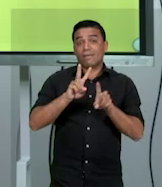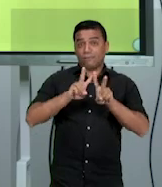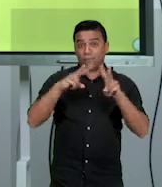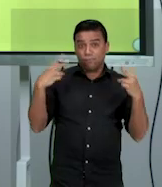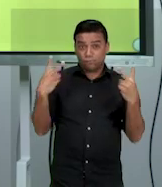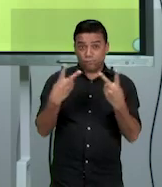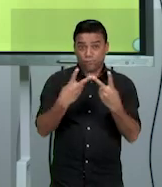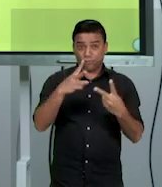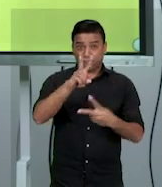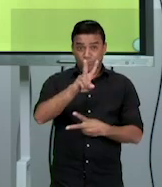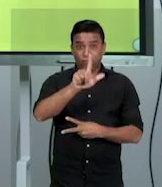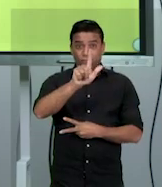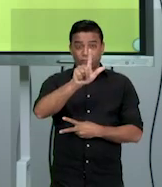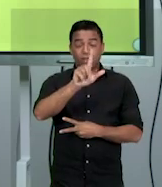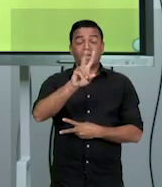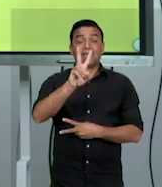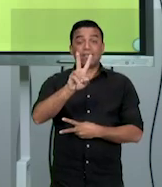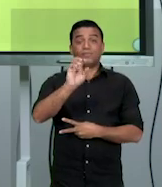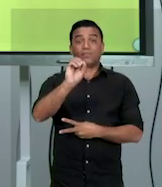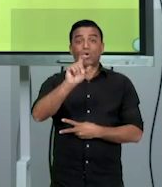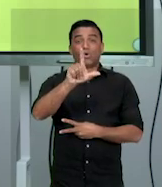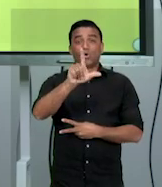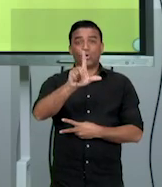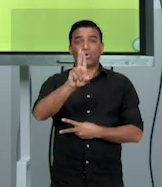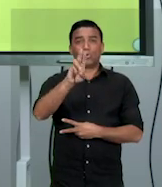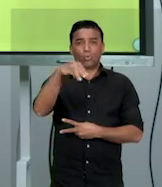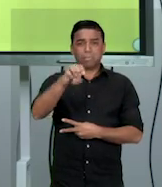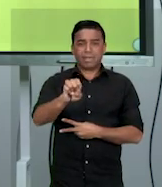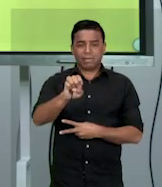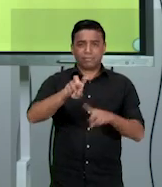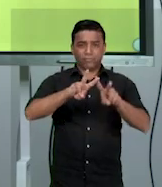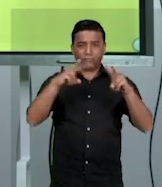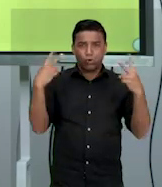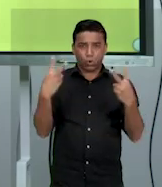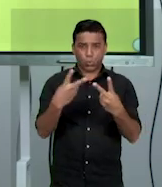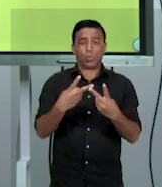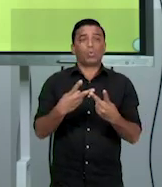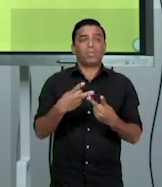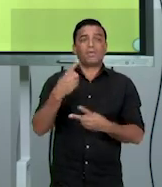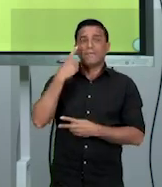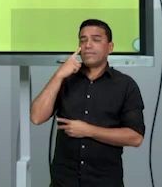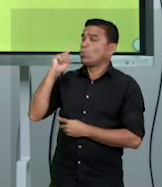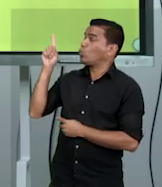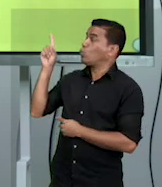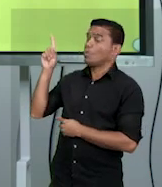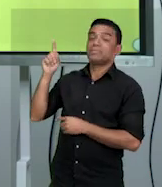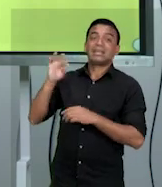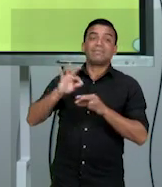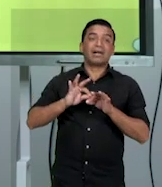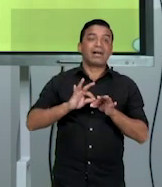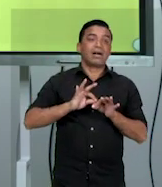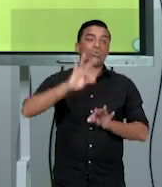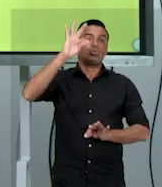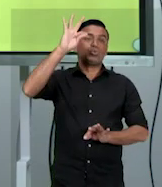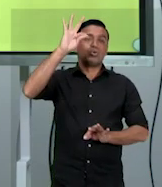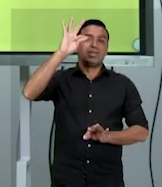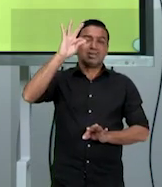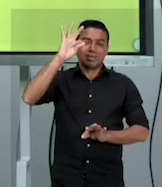volume, eu teria que ter esse valor aqui, que é a altura, né, da